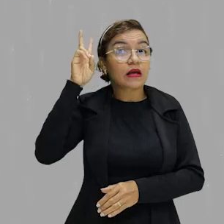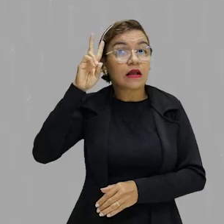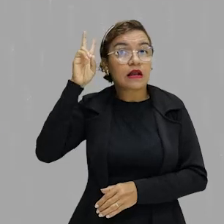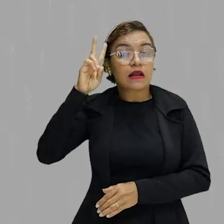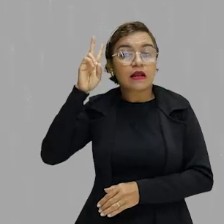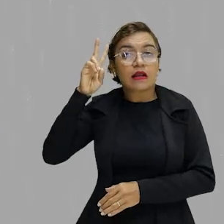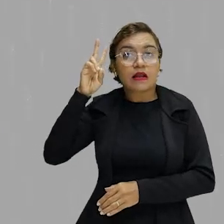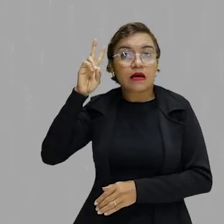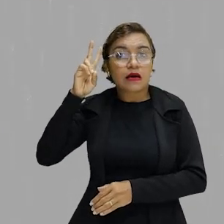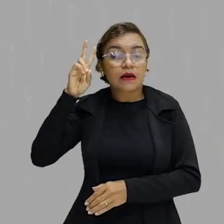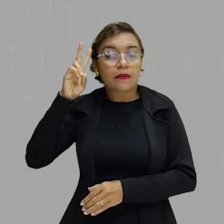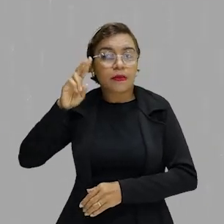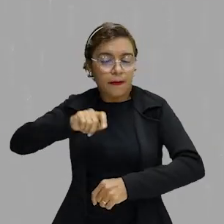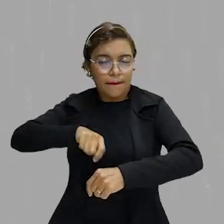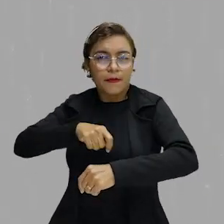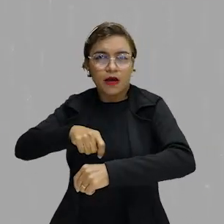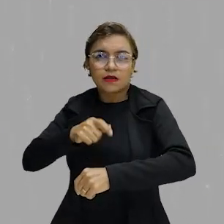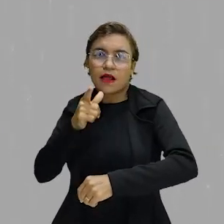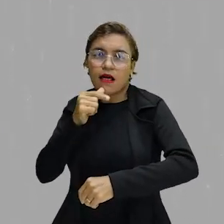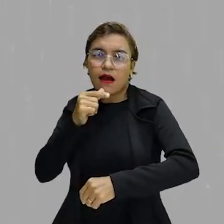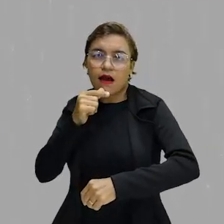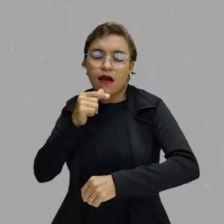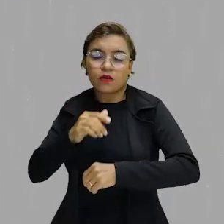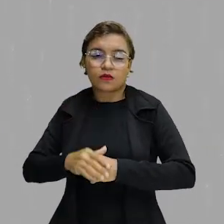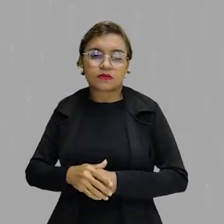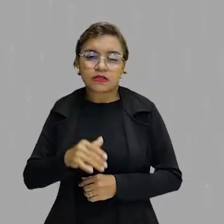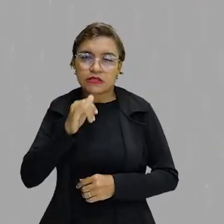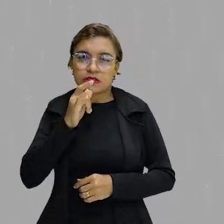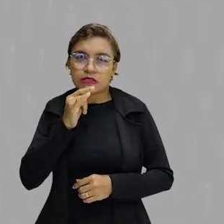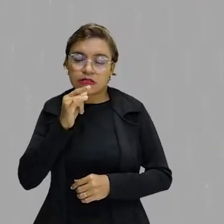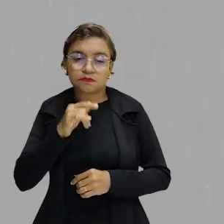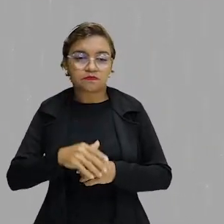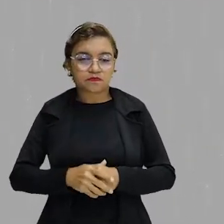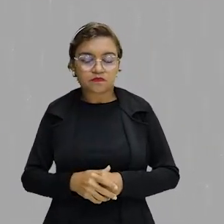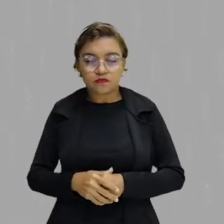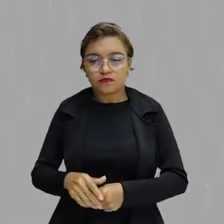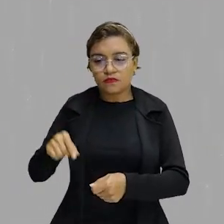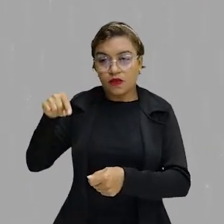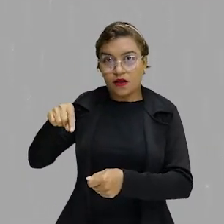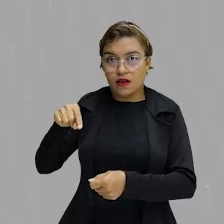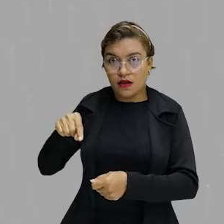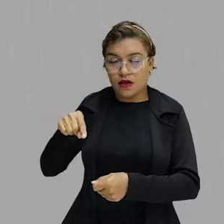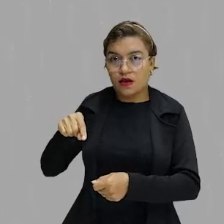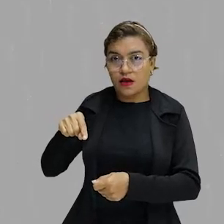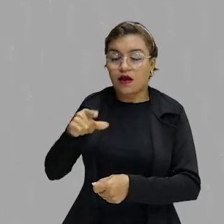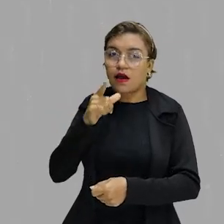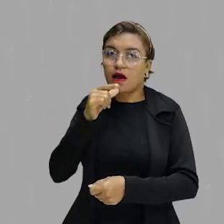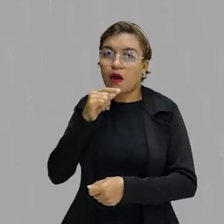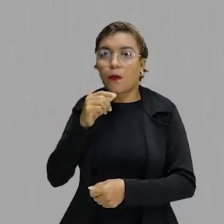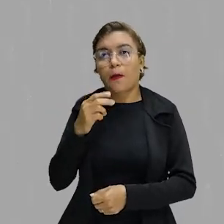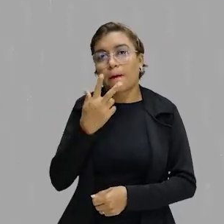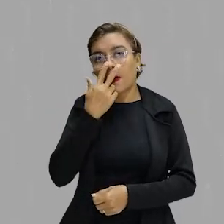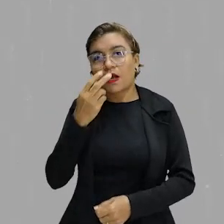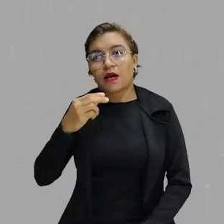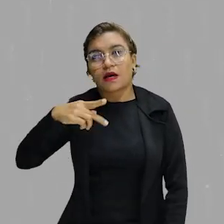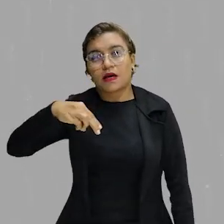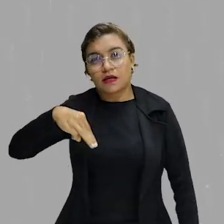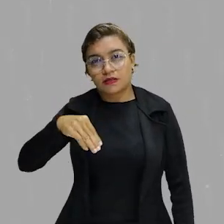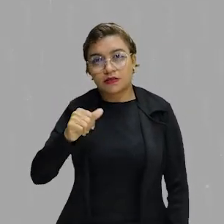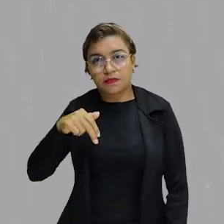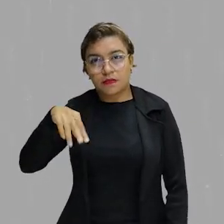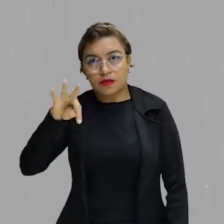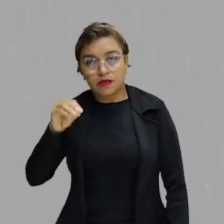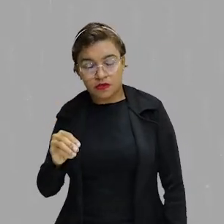água que eu te dei? O fogo ali, né, que seria o núcleo, o calor do núcleo, a água, que seria o manto, né, em alta temperatura, e a tampa da